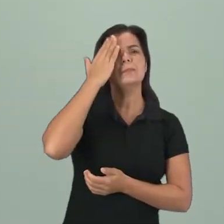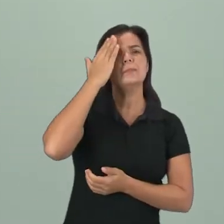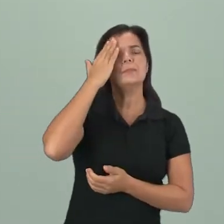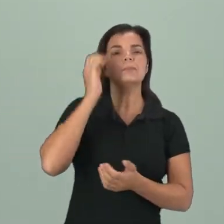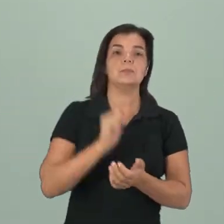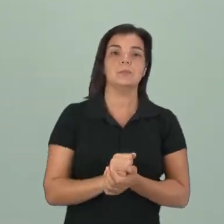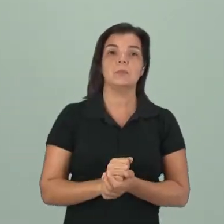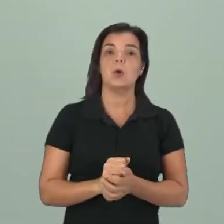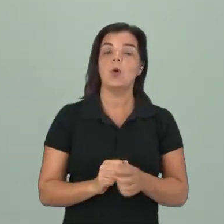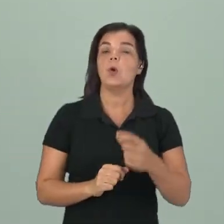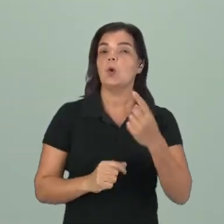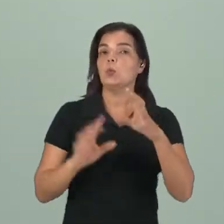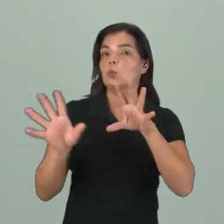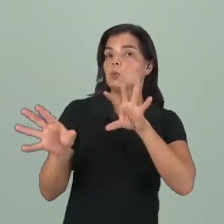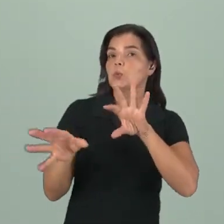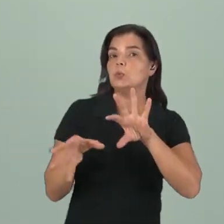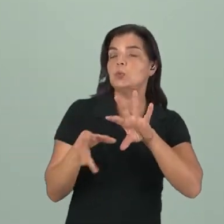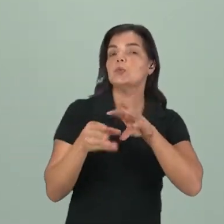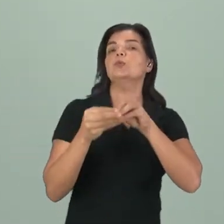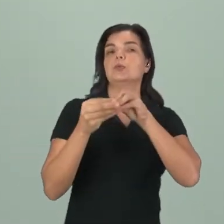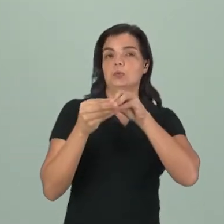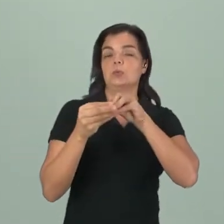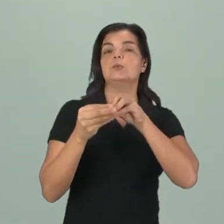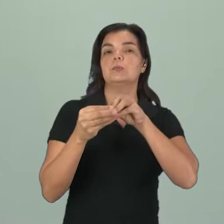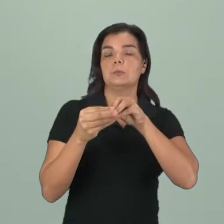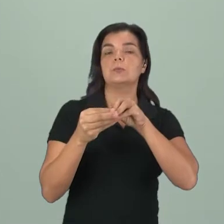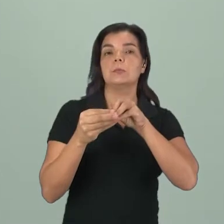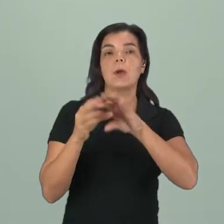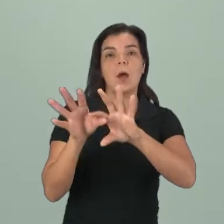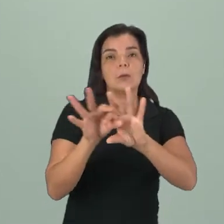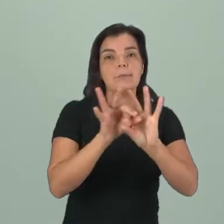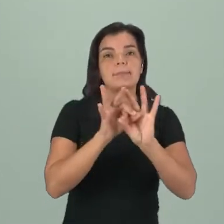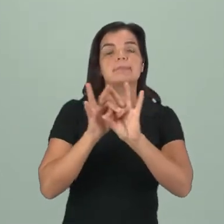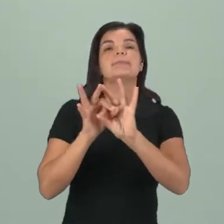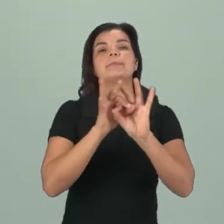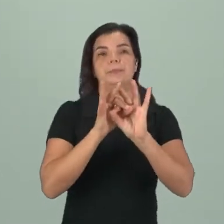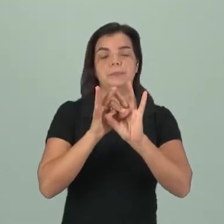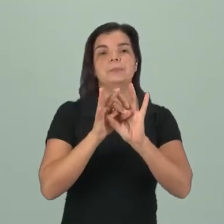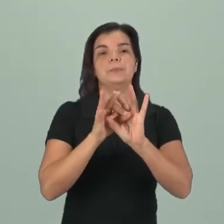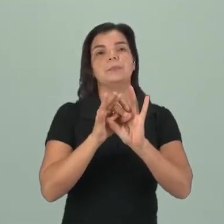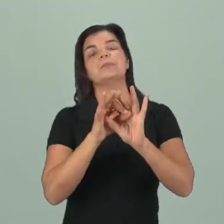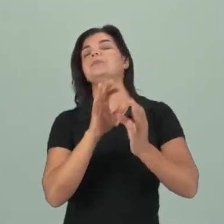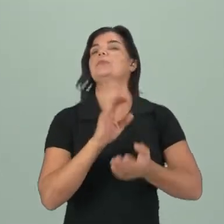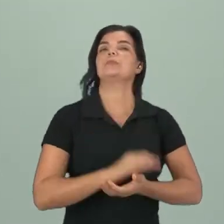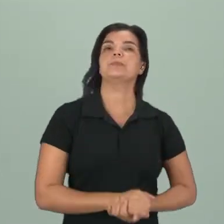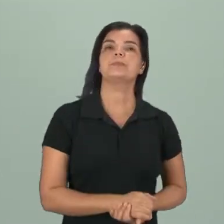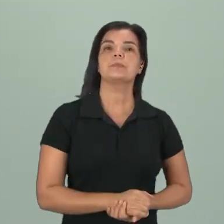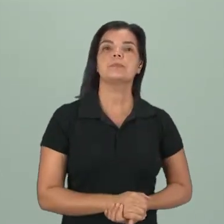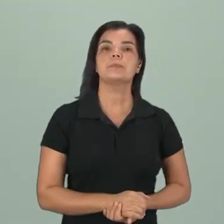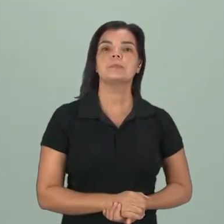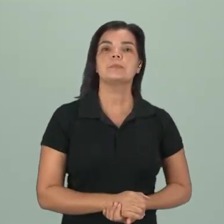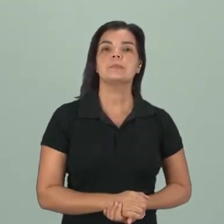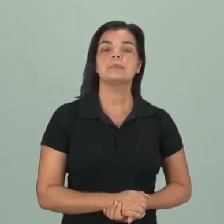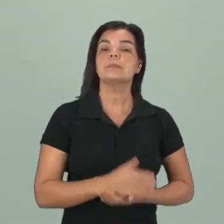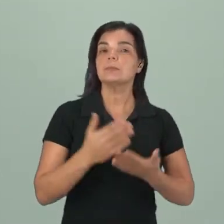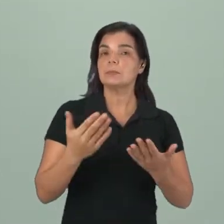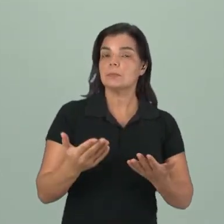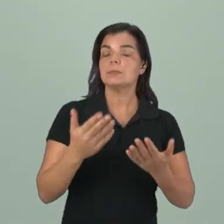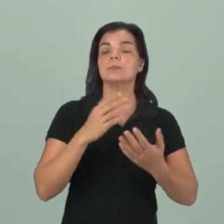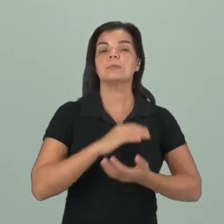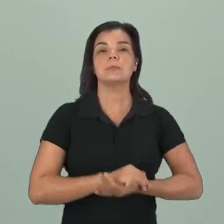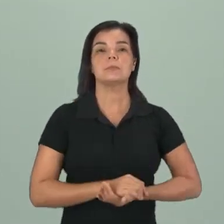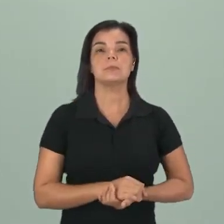um complementa e, enfim, identifica o outro. Um é meio que está sujeito ao outro. Porque